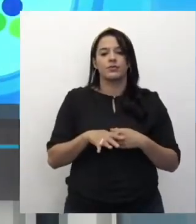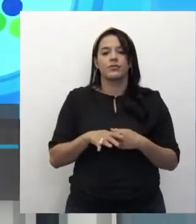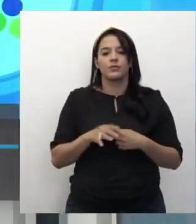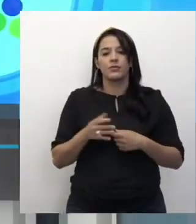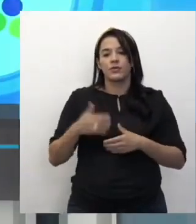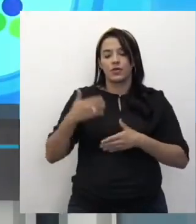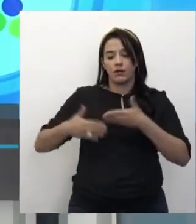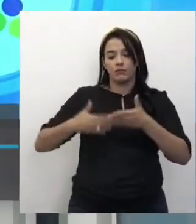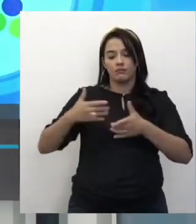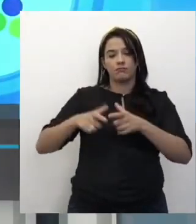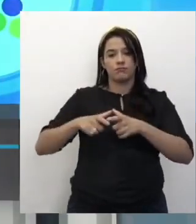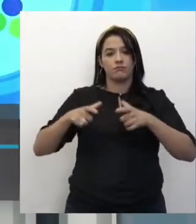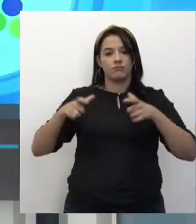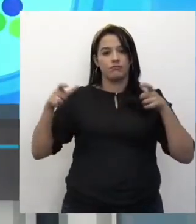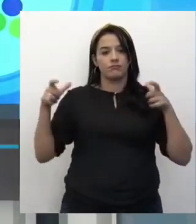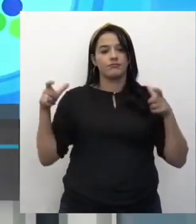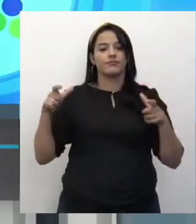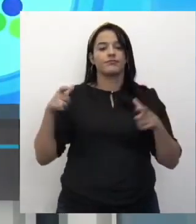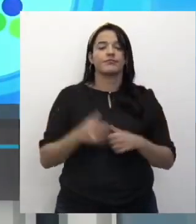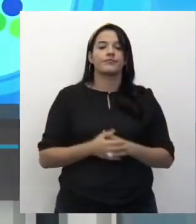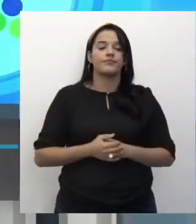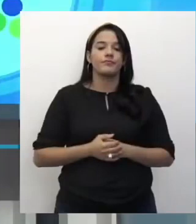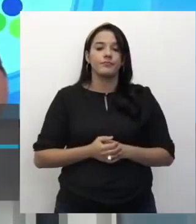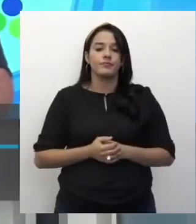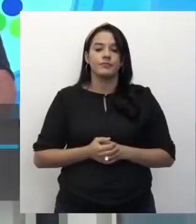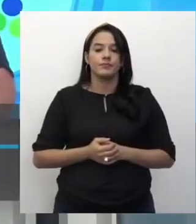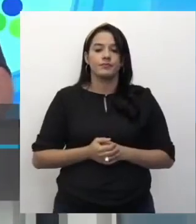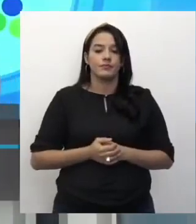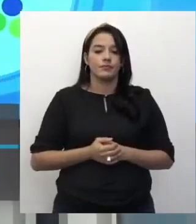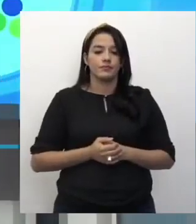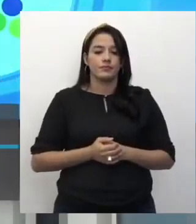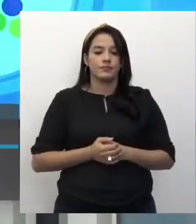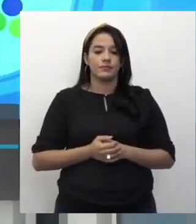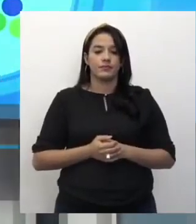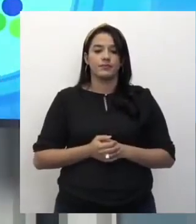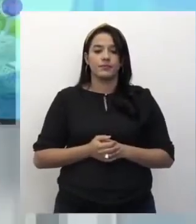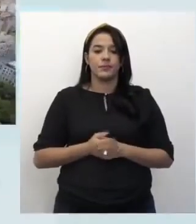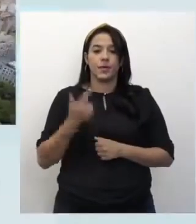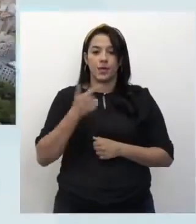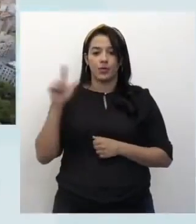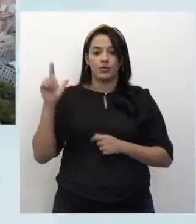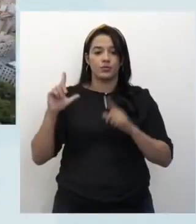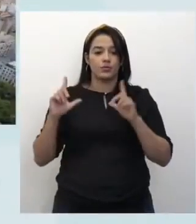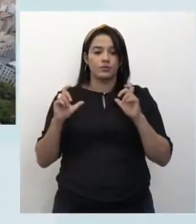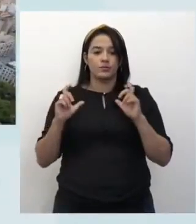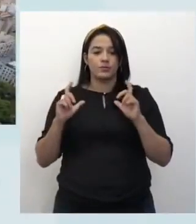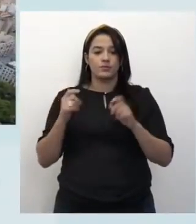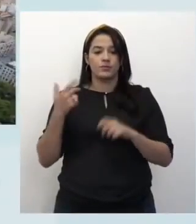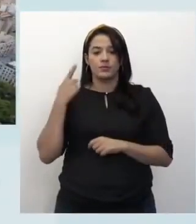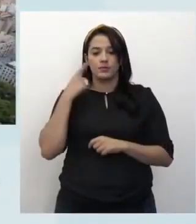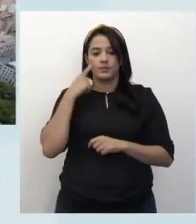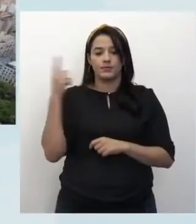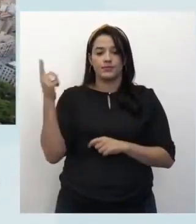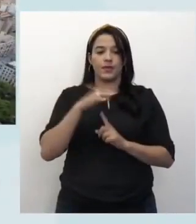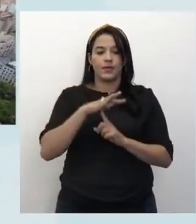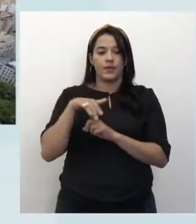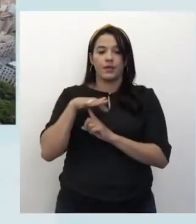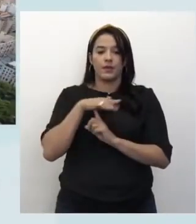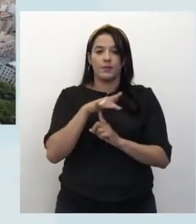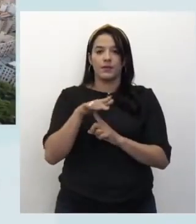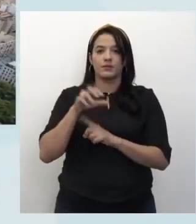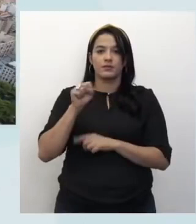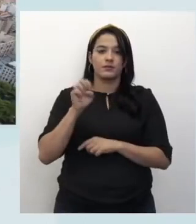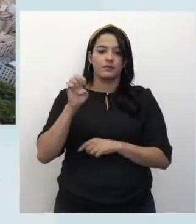foi crescendo, né, com os ciclos que apareceram aí na cidade de São Paulo. A próxima imagem que nós vamos ver aí é da Praça da